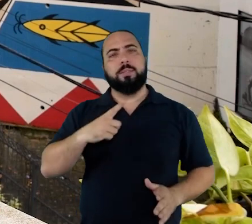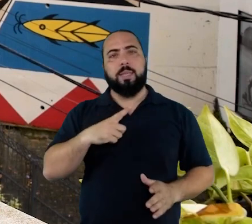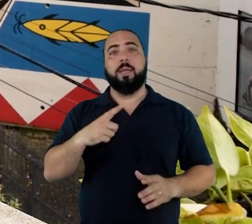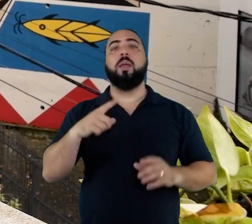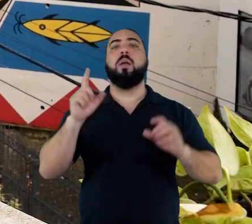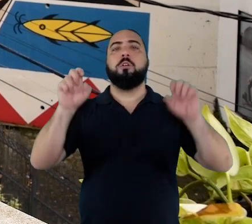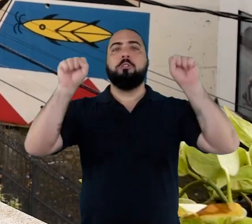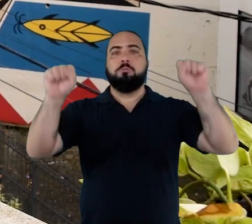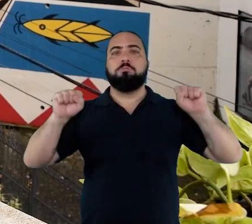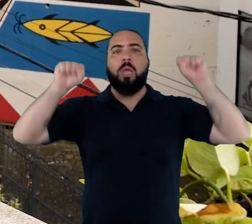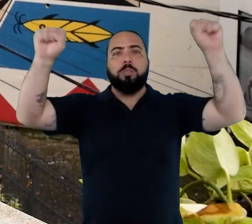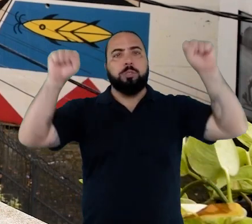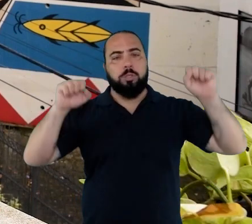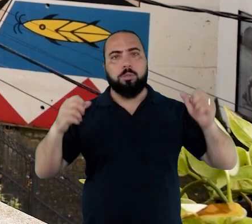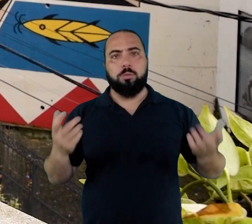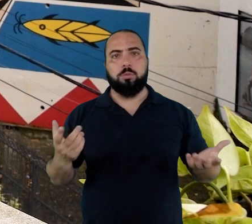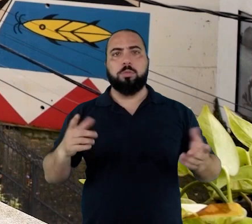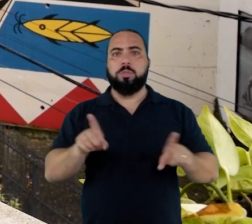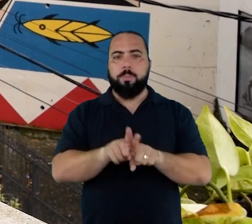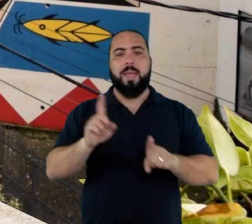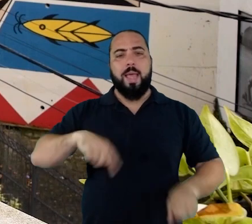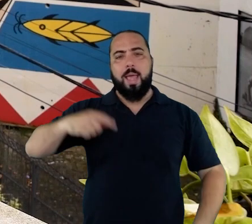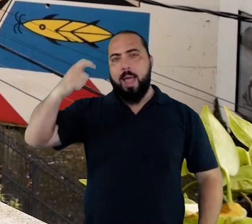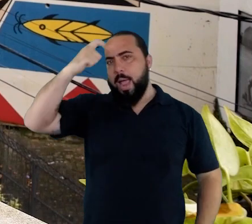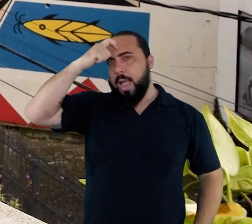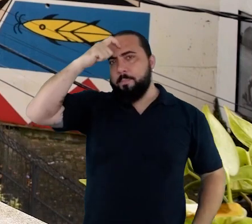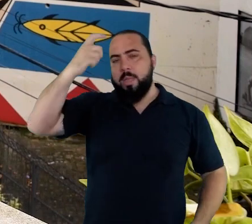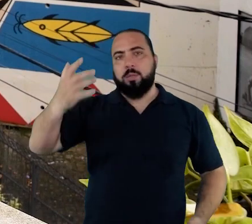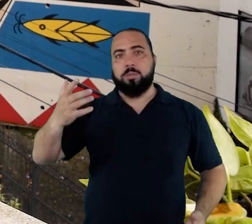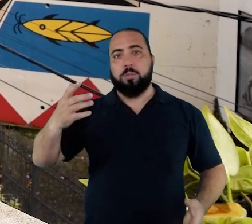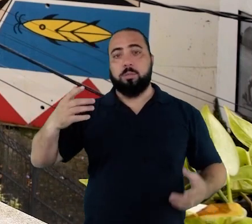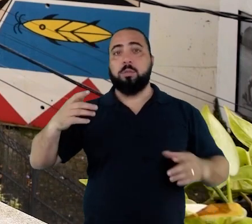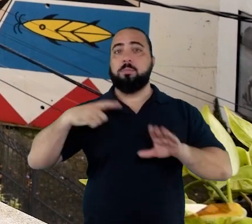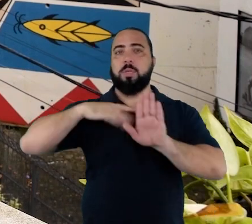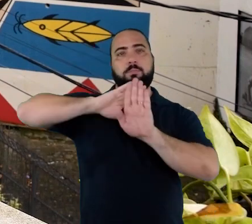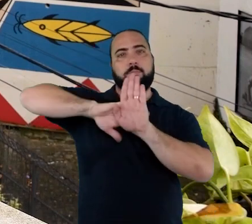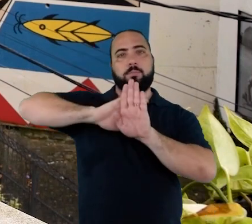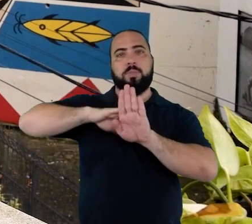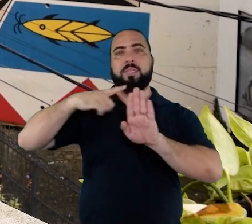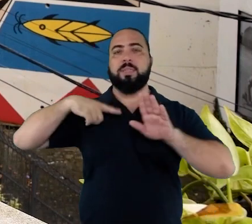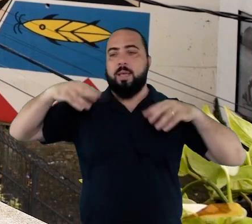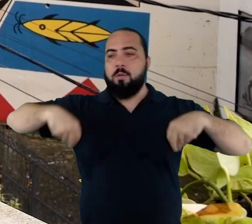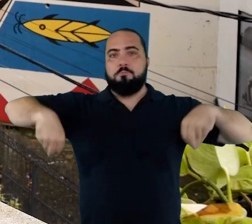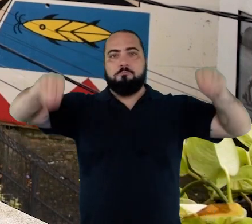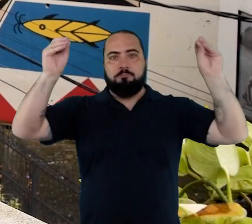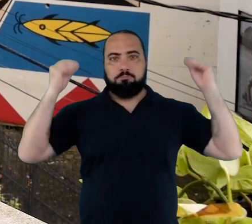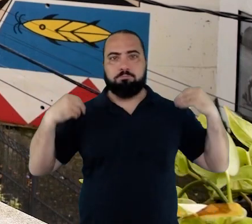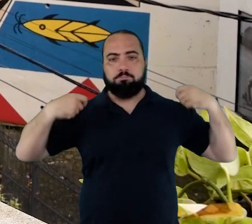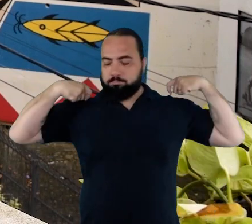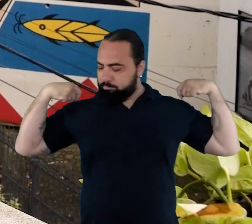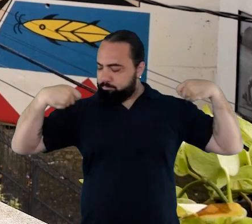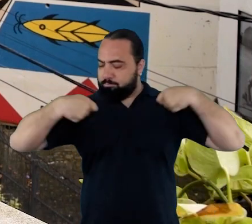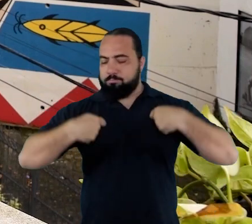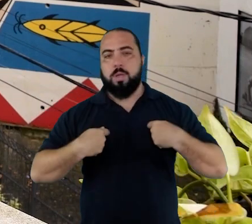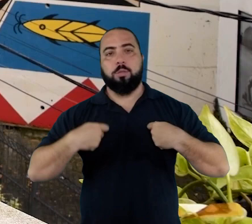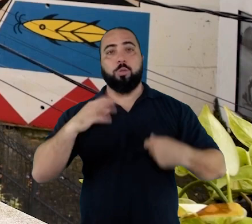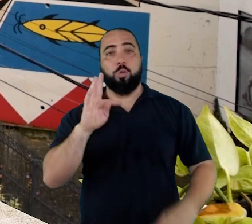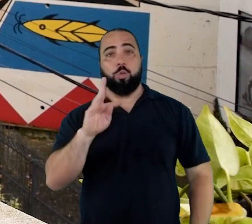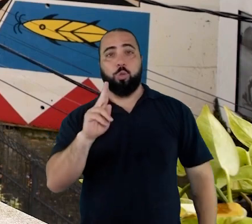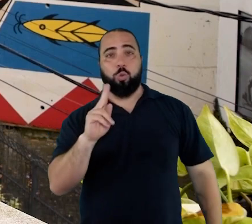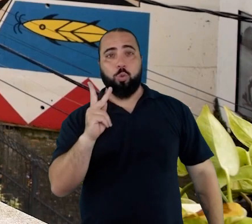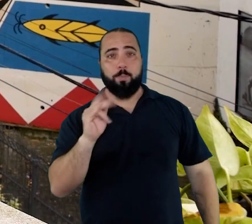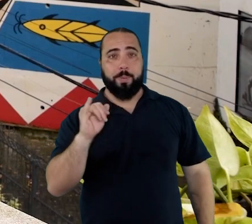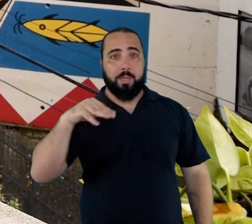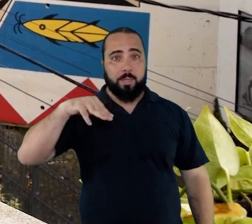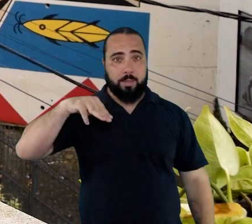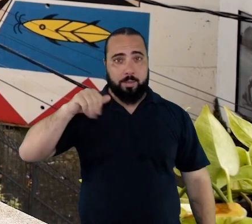Machado de Xangô, que é a cabeça. Por trás tem o manto, Tupinambá, que também é uma